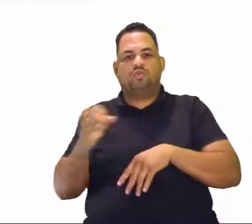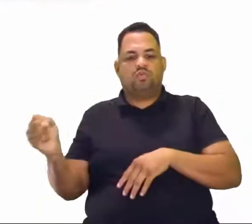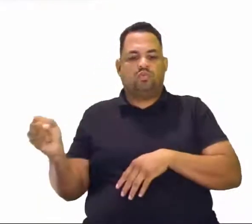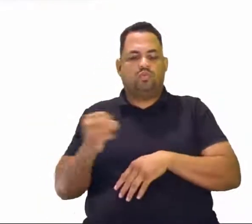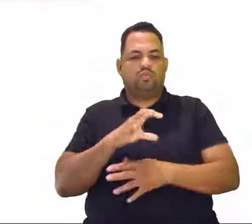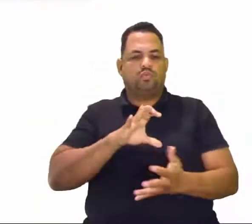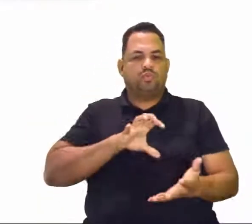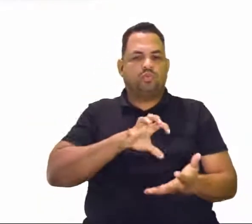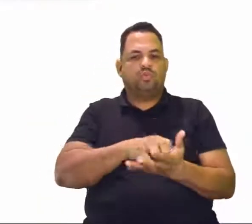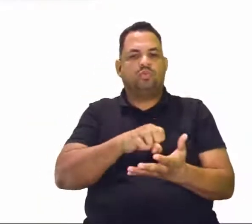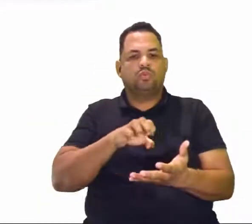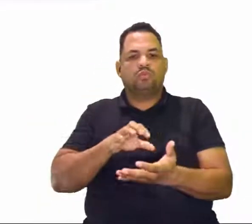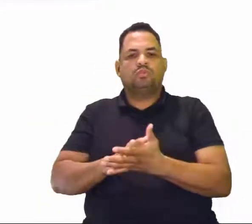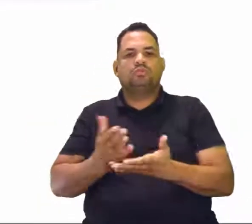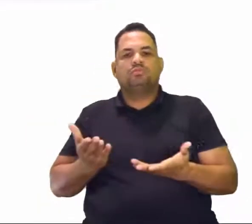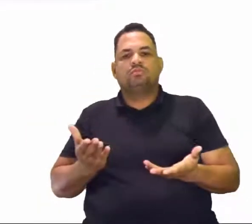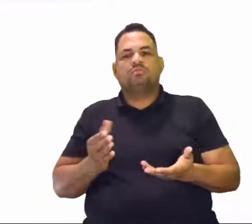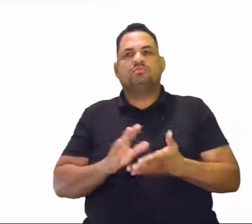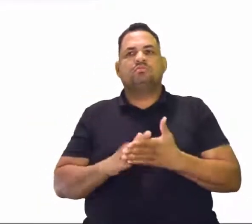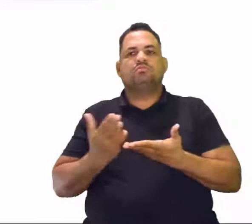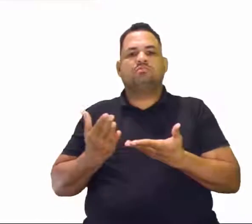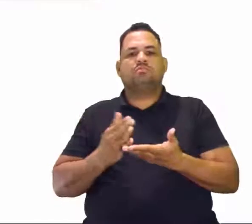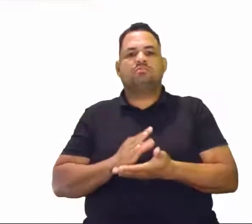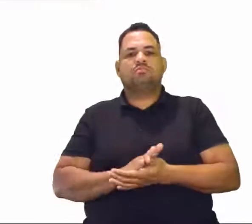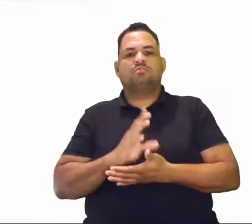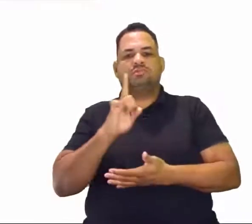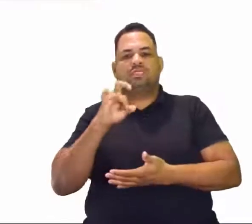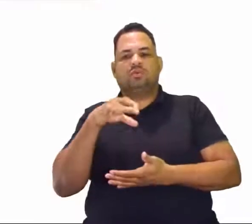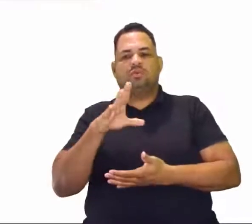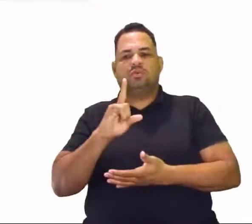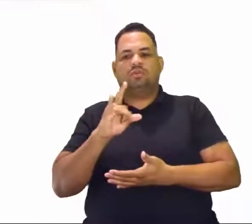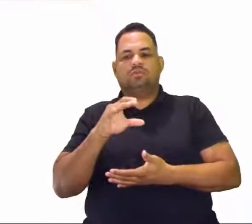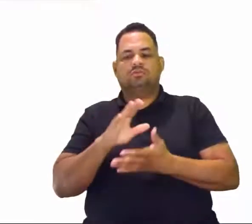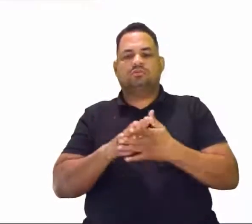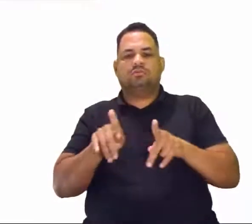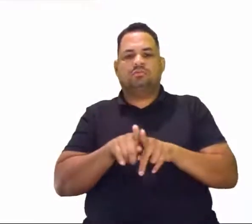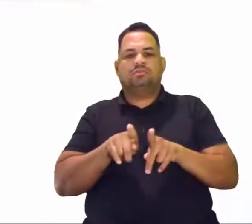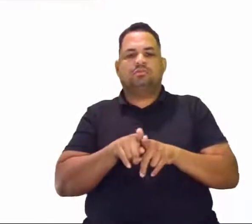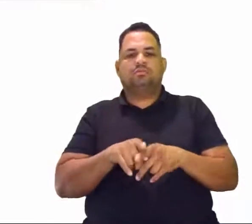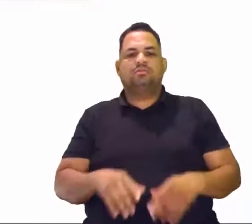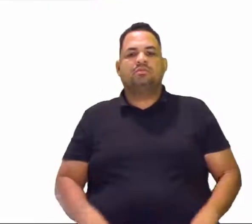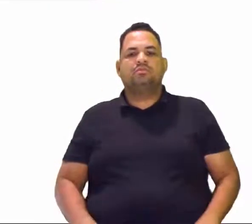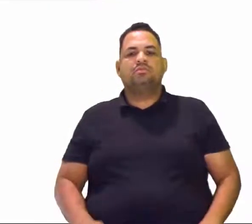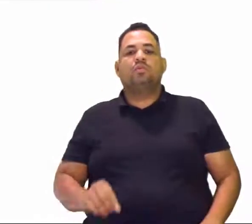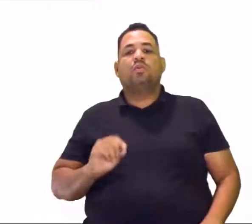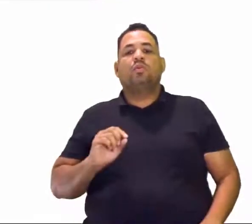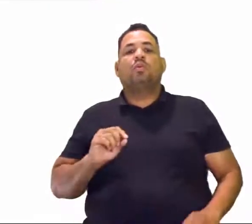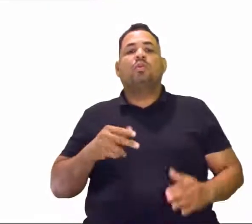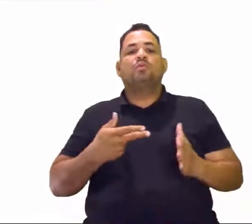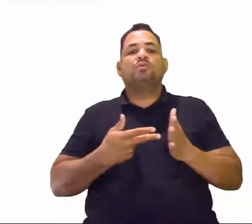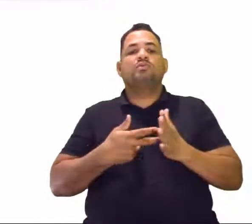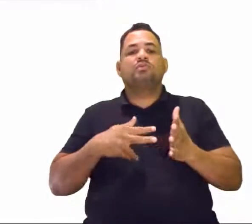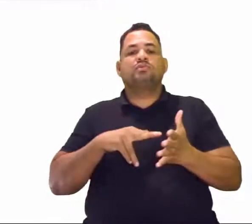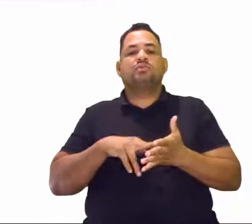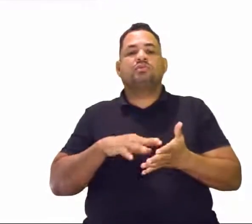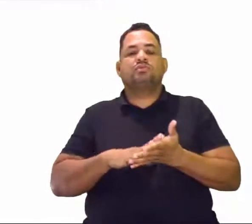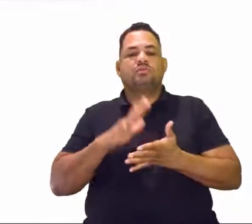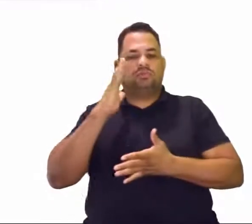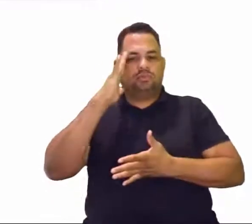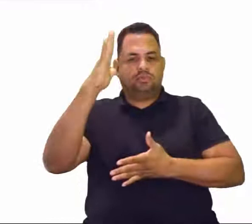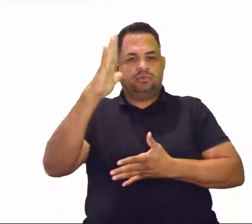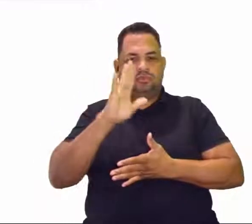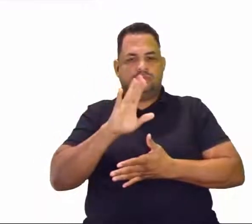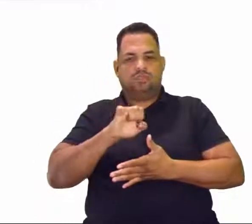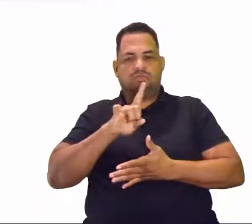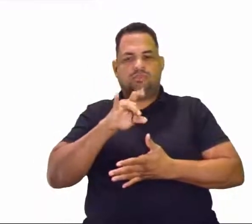o colonialismo de de colonialismo também e o E aí teorias eugênicas né